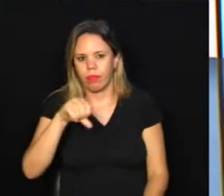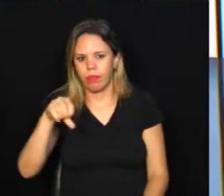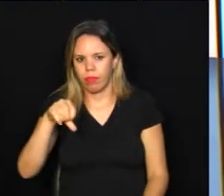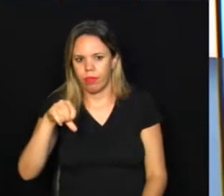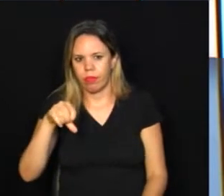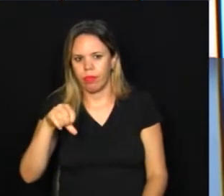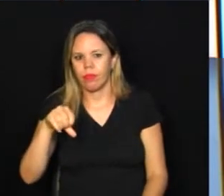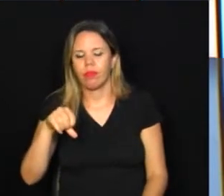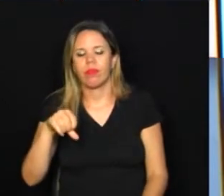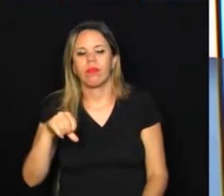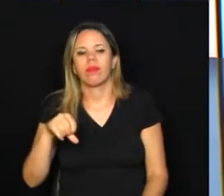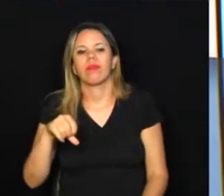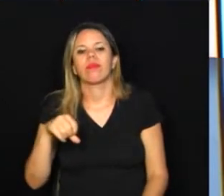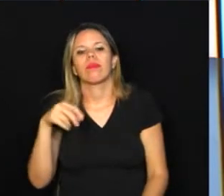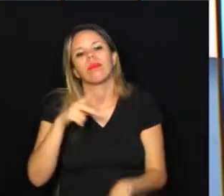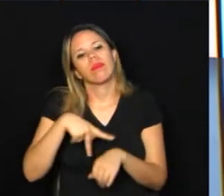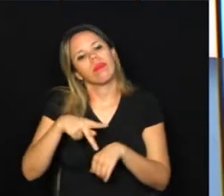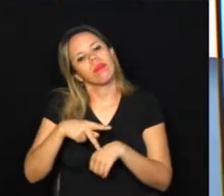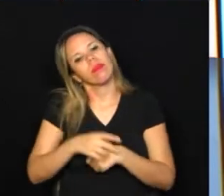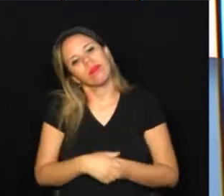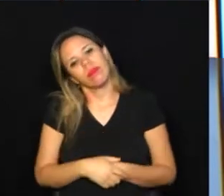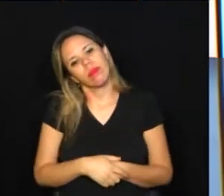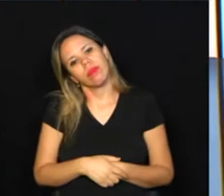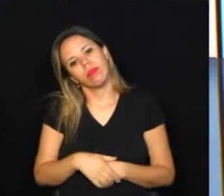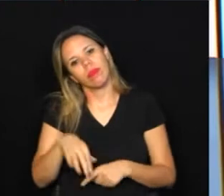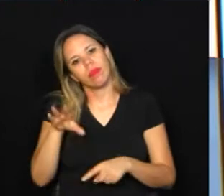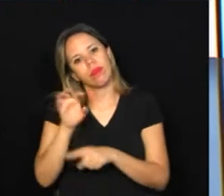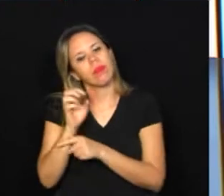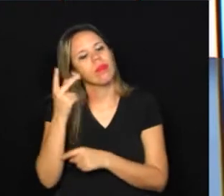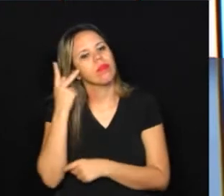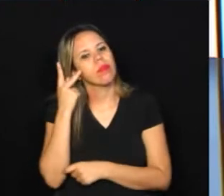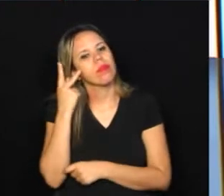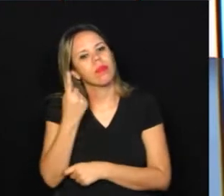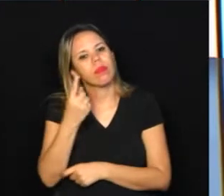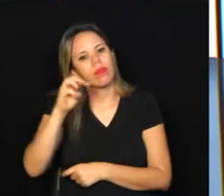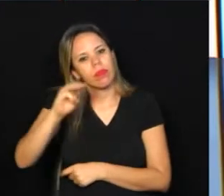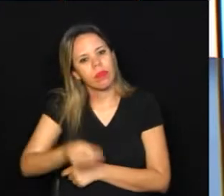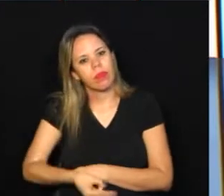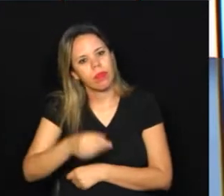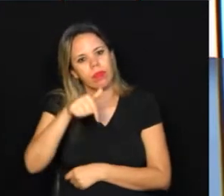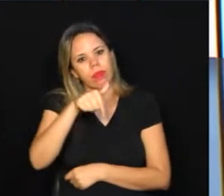225.099 óbitos no país. No estado de São Paulo,